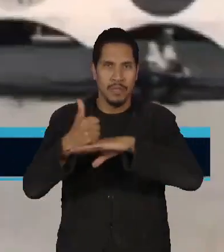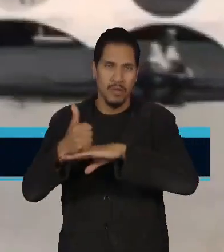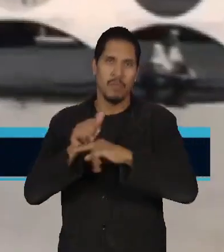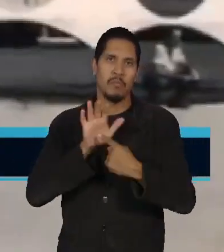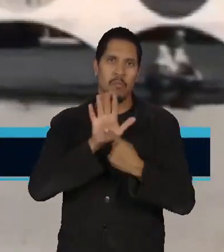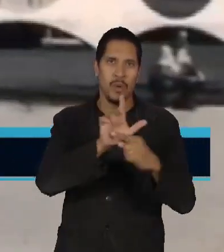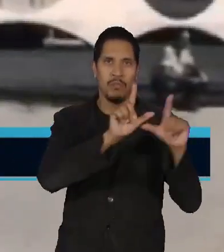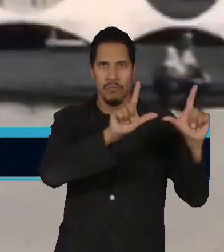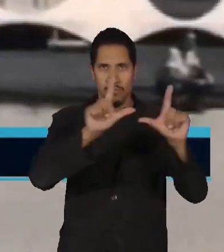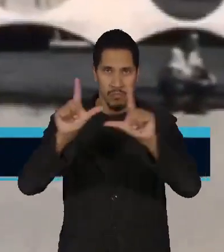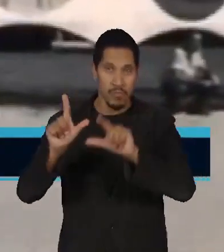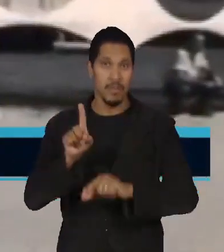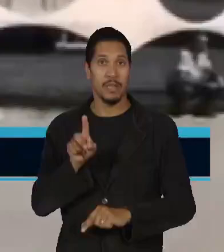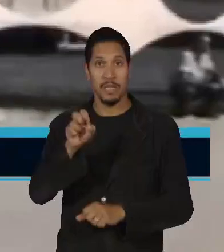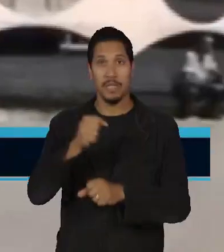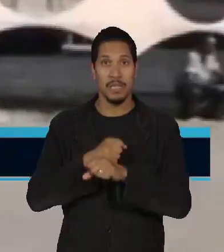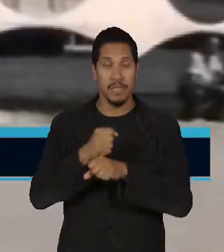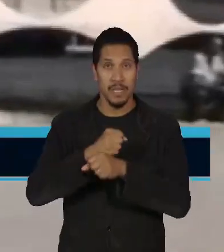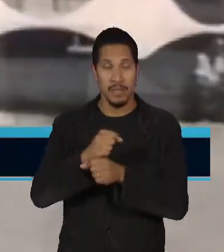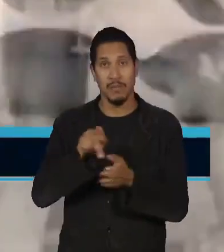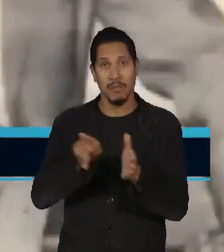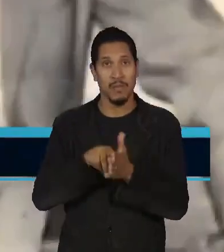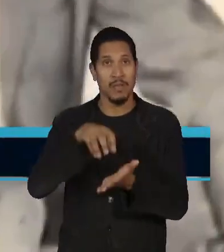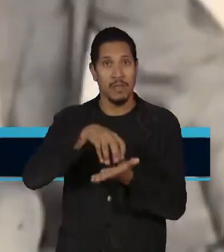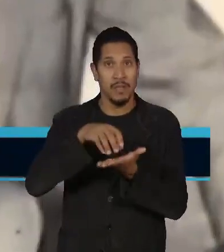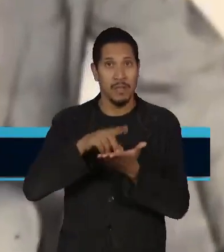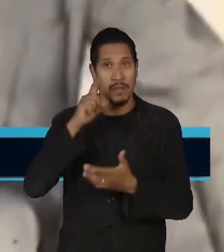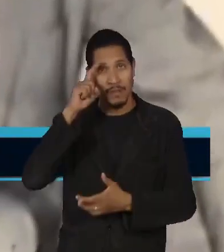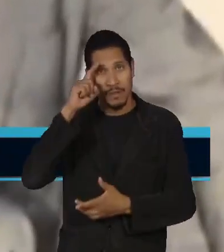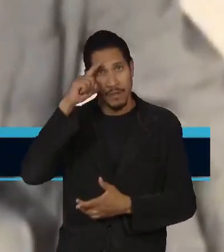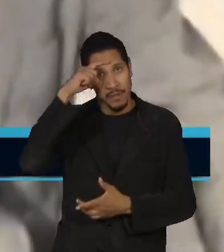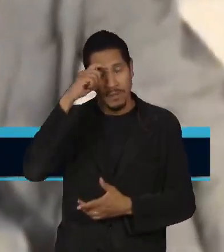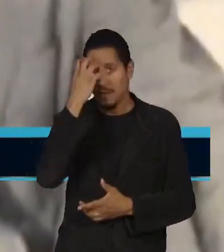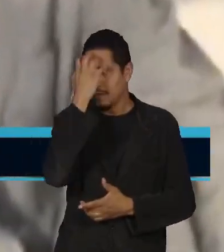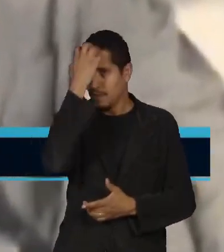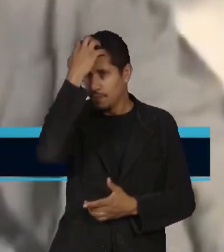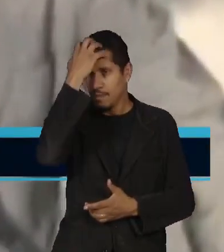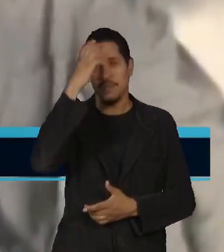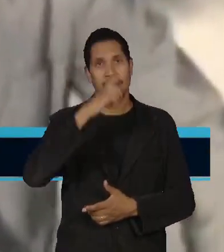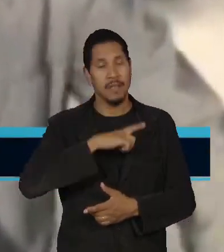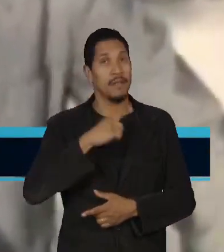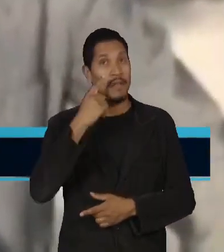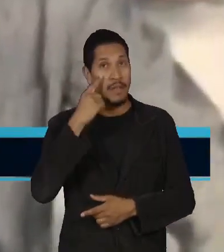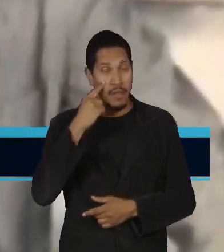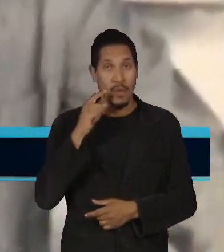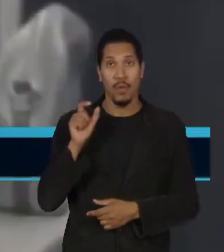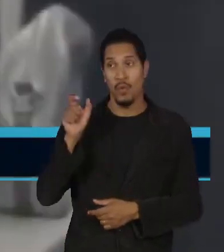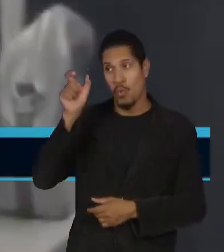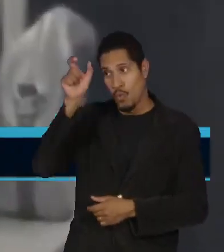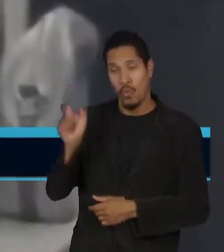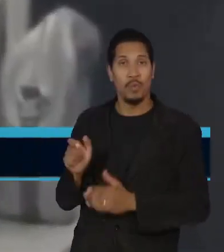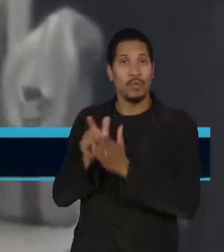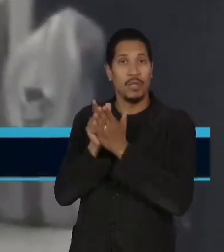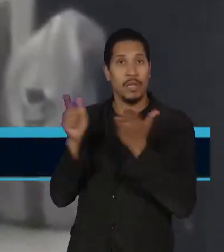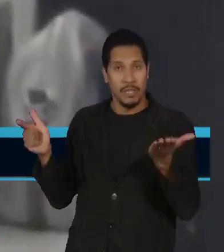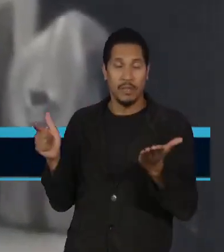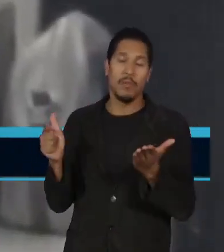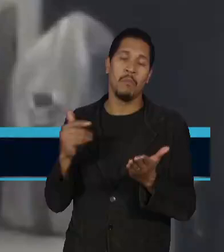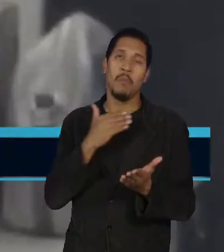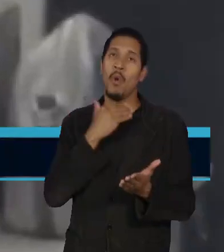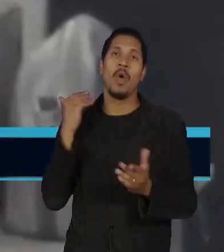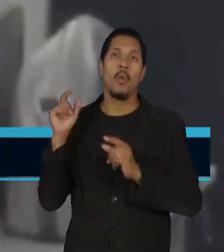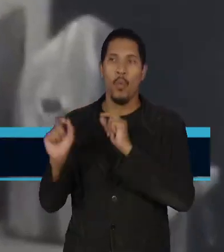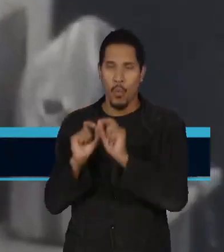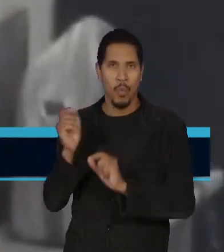comemoração dos 15 anos do Instituto Vladimir Herzog, que leva o nome do jornalista morto pelos militares e símbolo da luta